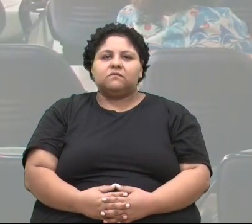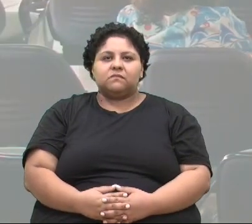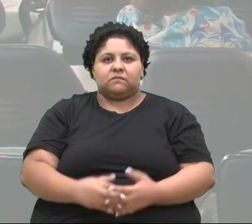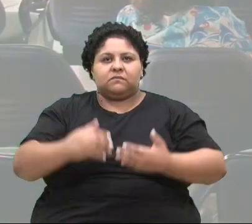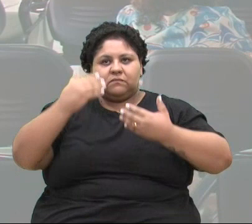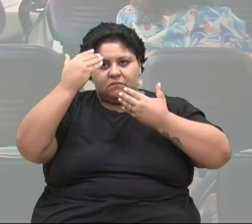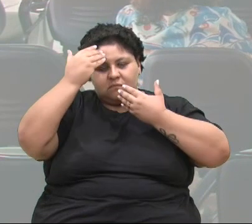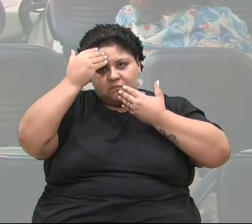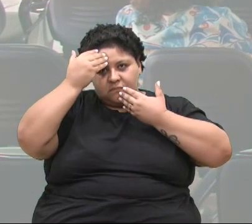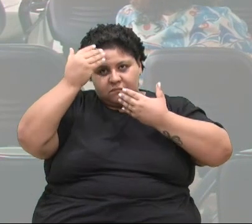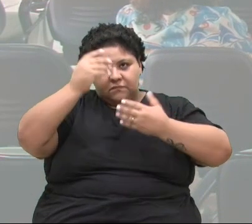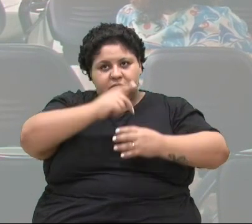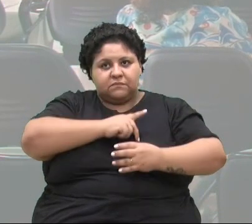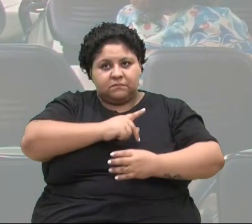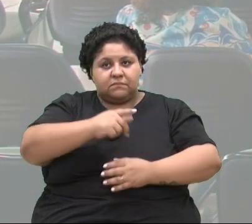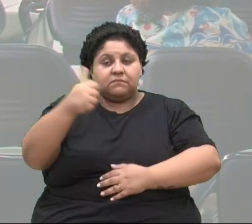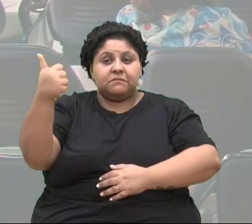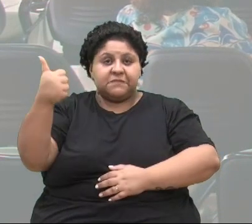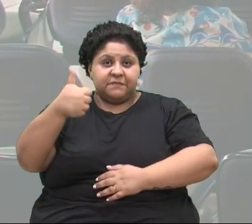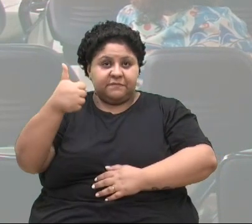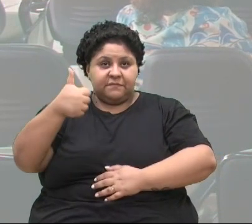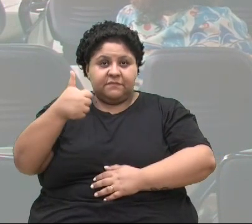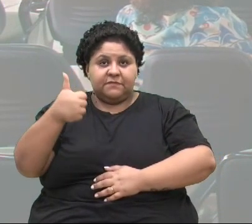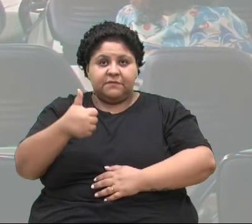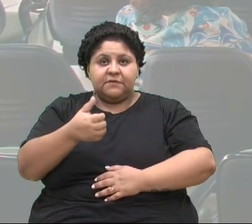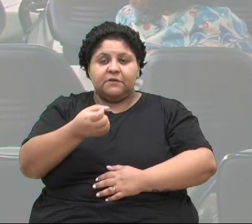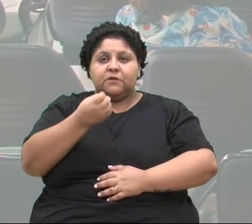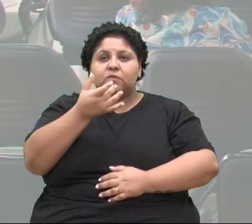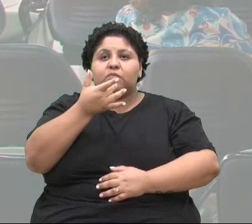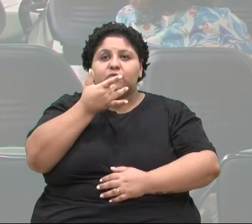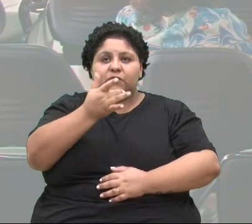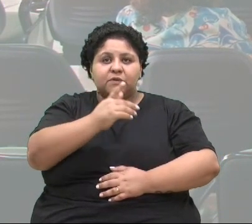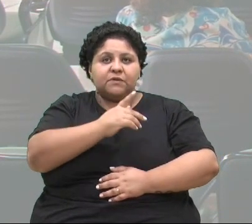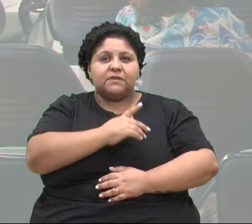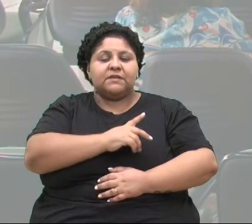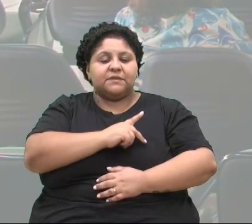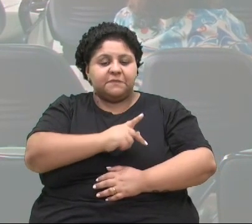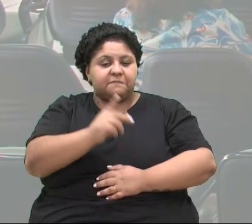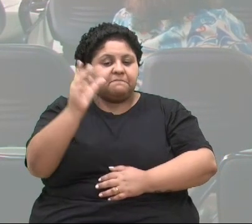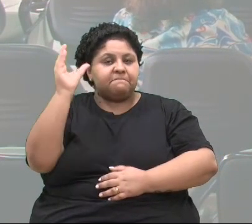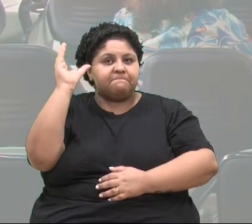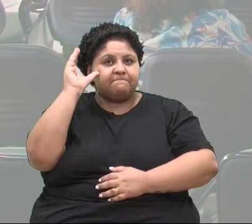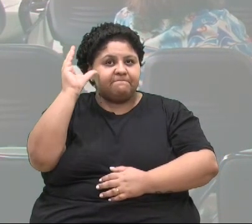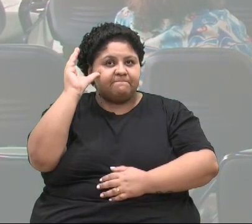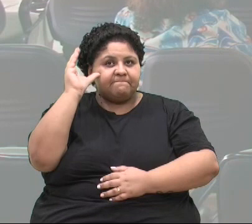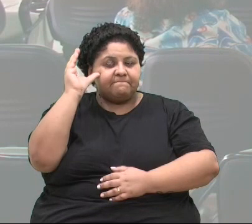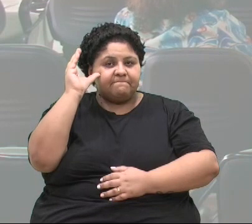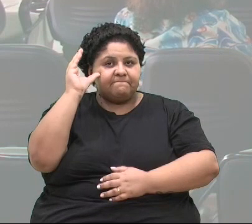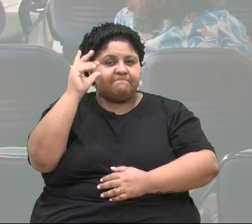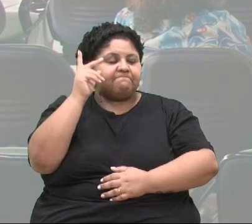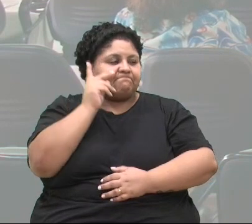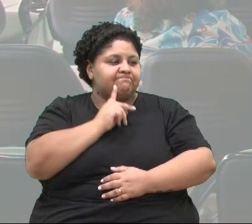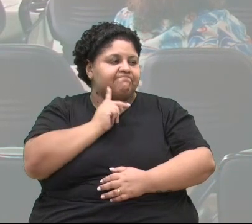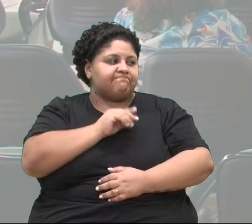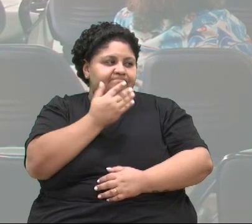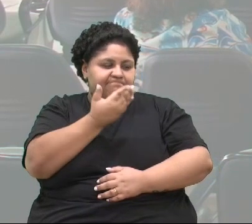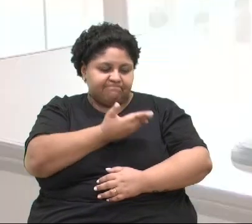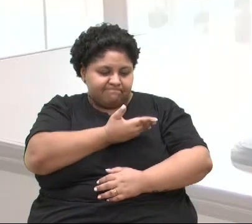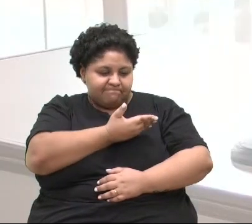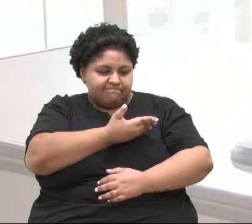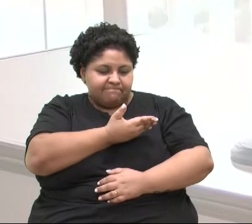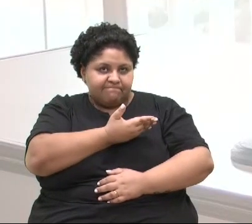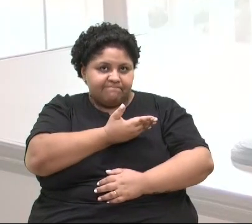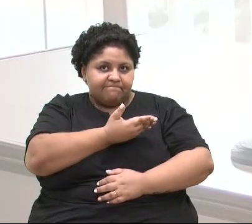Obrigado, presidente. Primeiramente, boa tarde, presidente Cadore. Boa tarde, meu colega Renato,